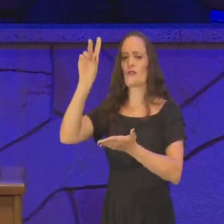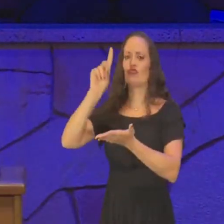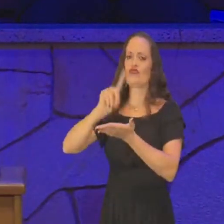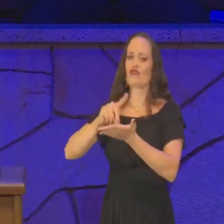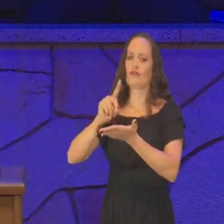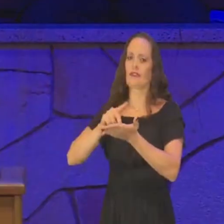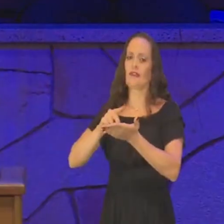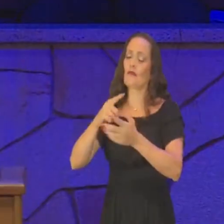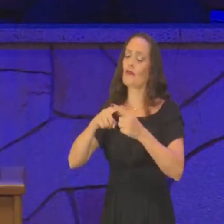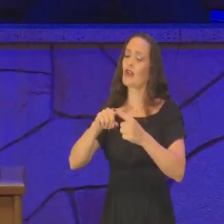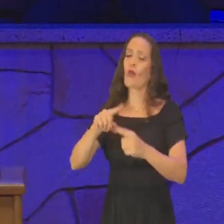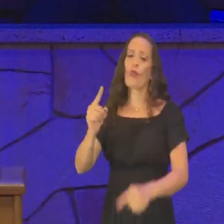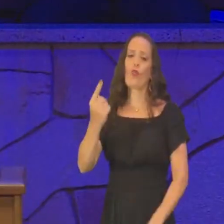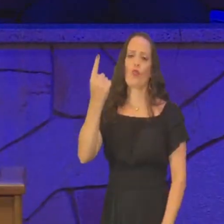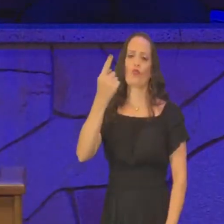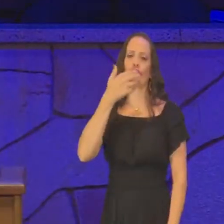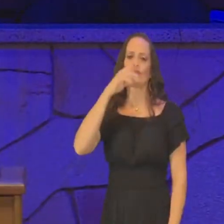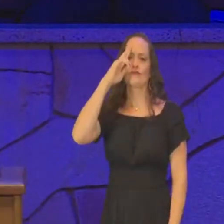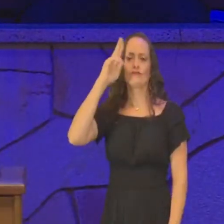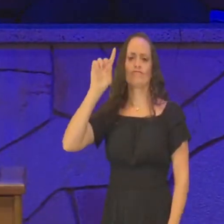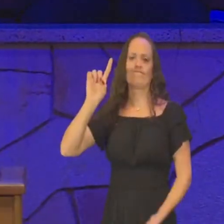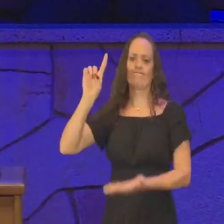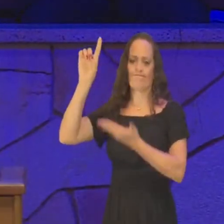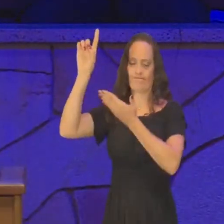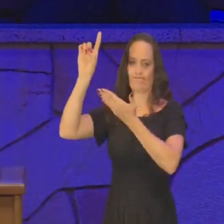o Senhor é Deus.